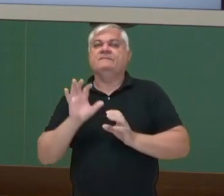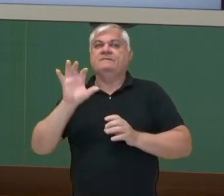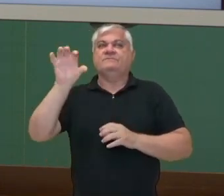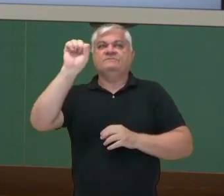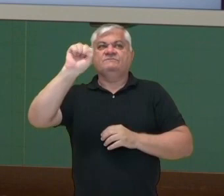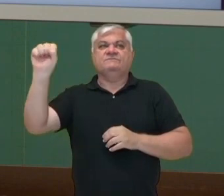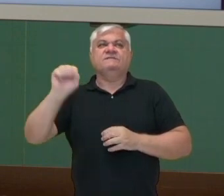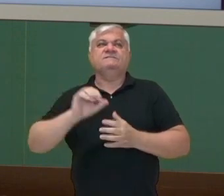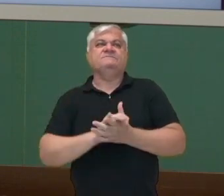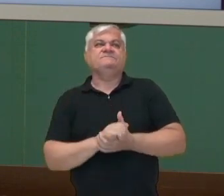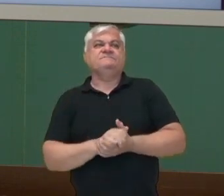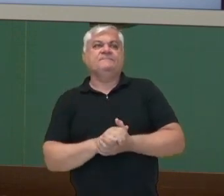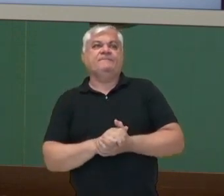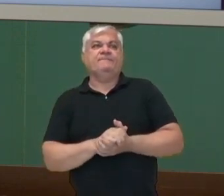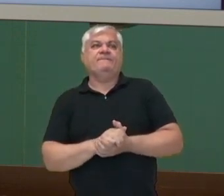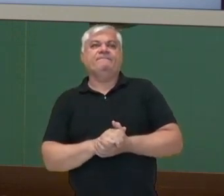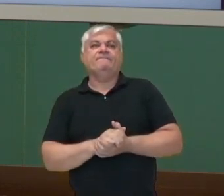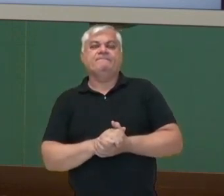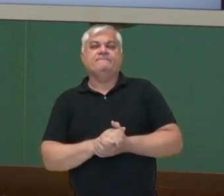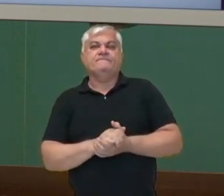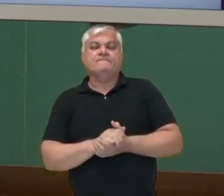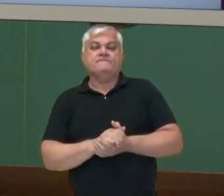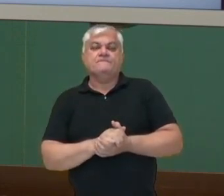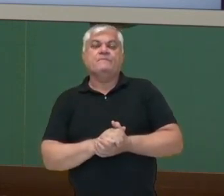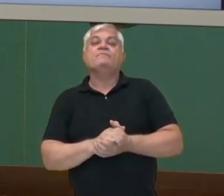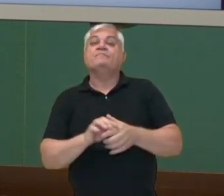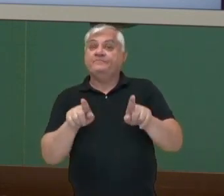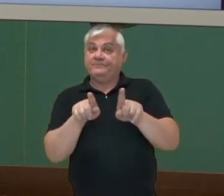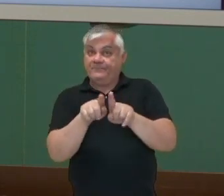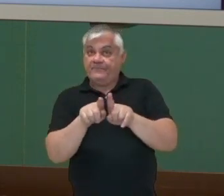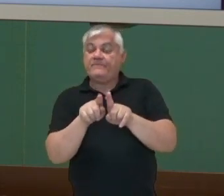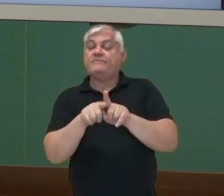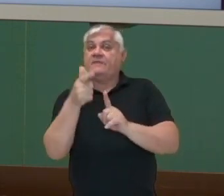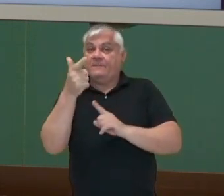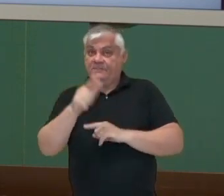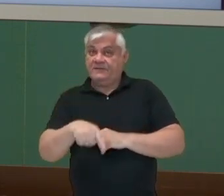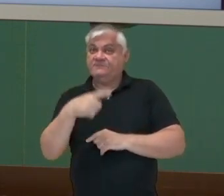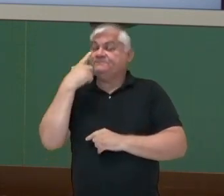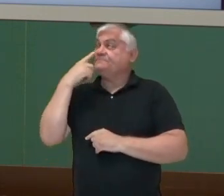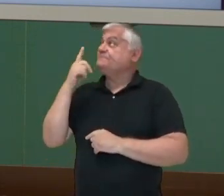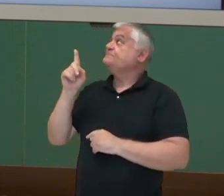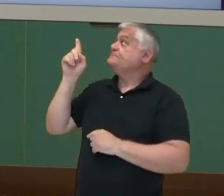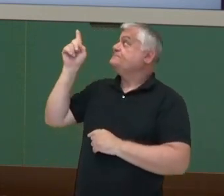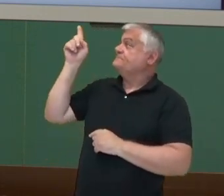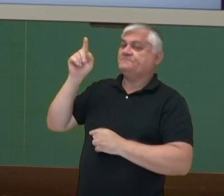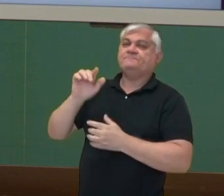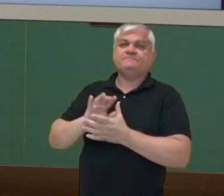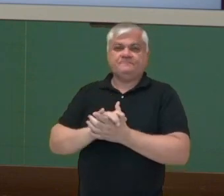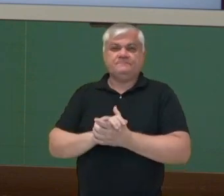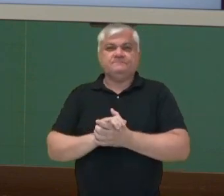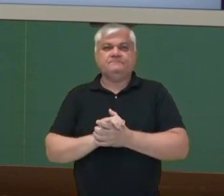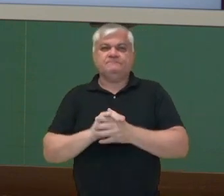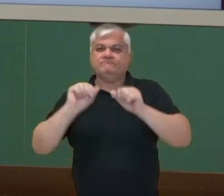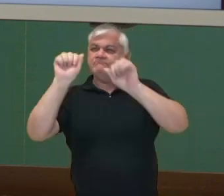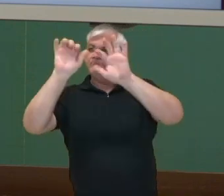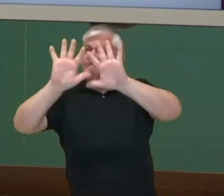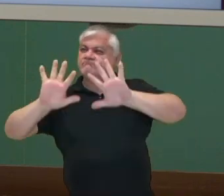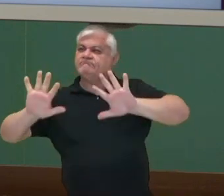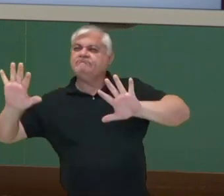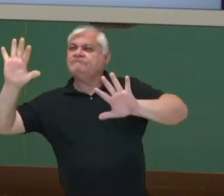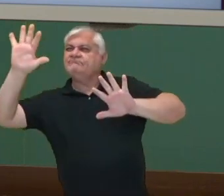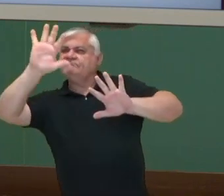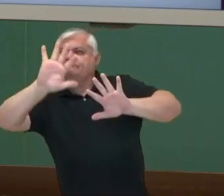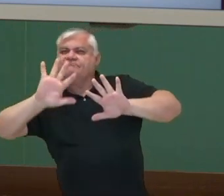sudeste, né? E aí nós vamos ter ali, ainda pensando na hidrografia e nessas áreas da região sudeste que